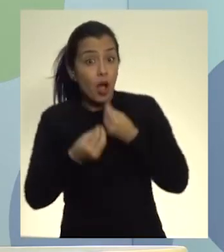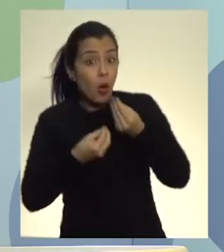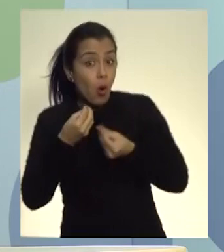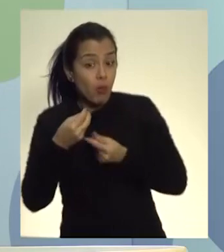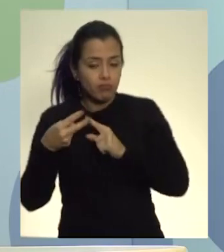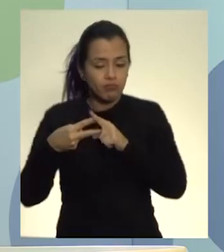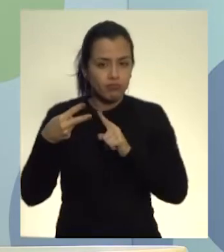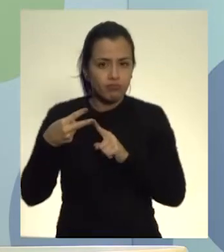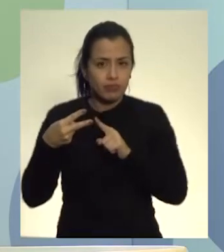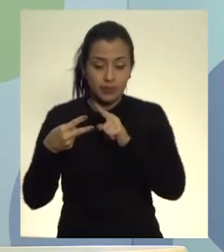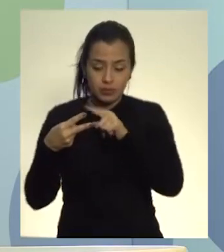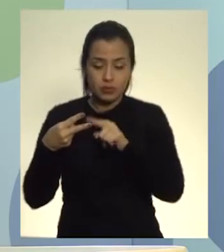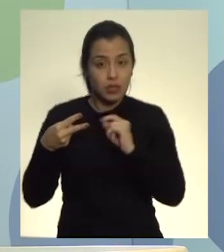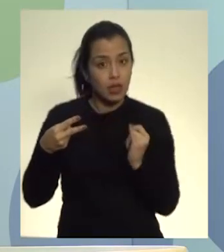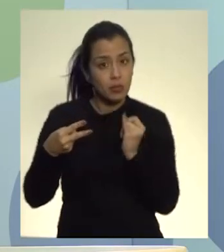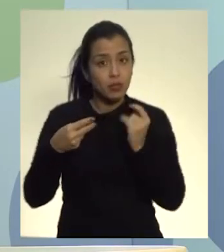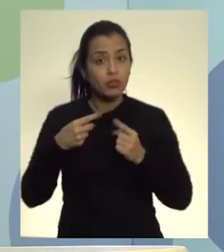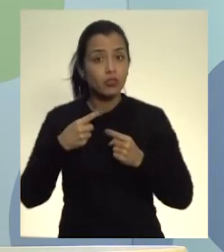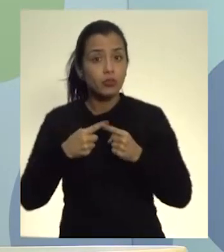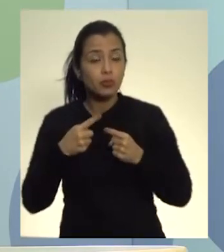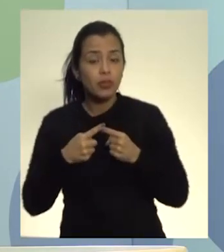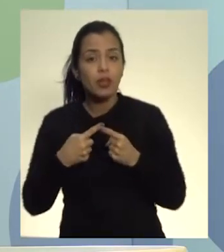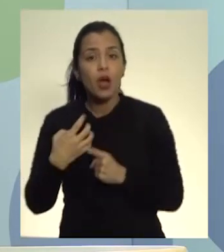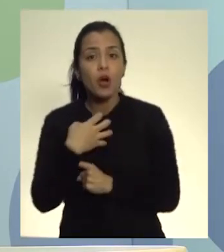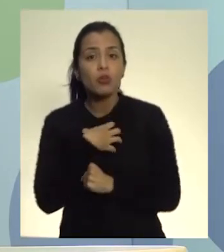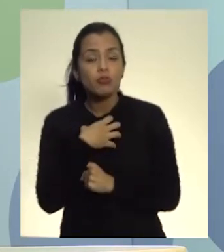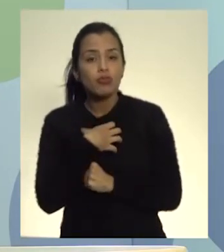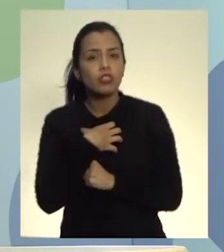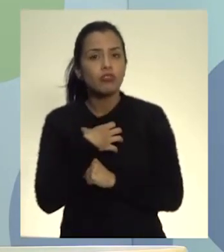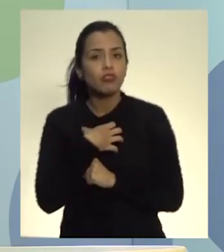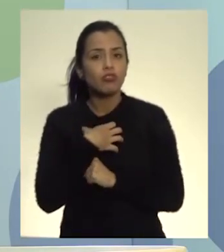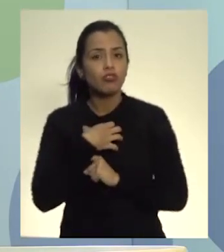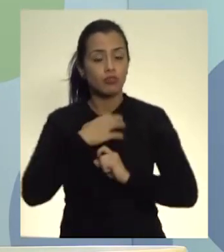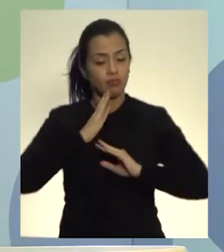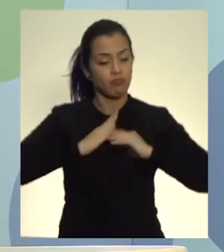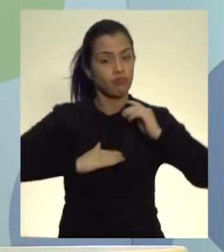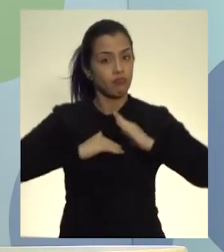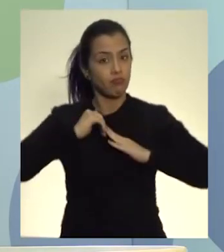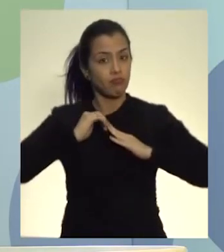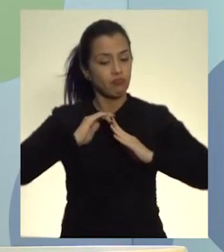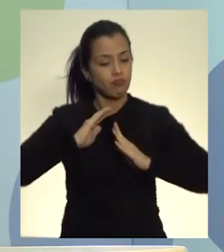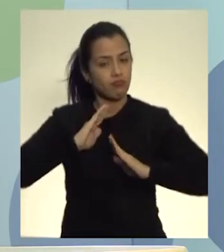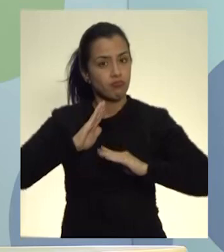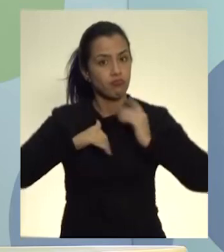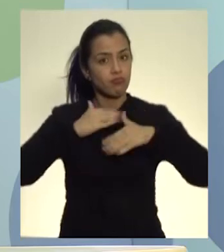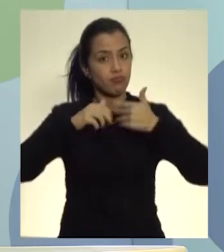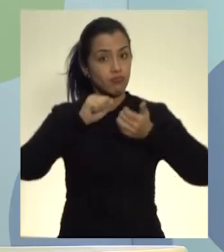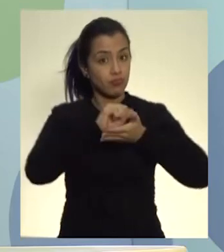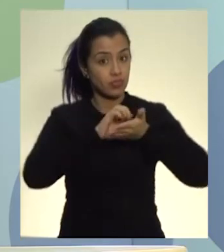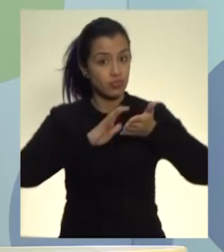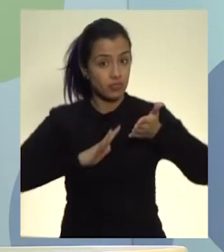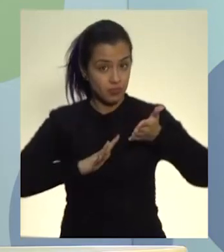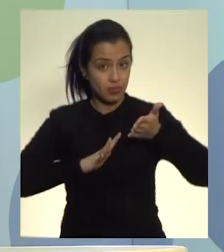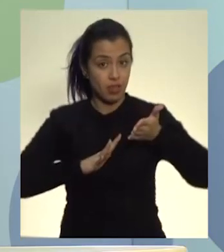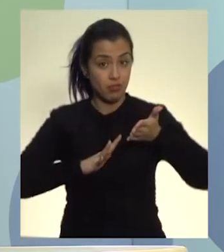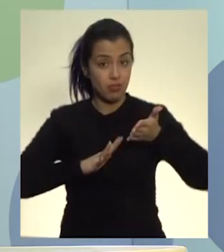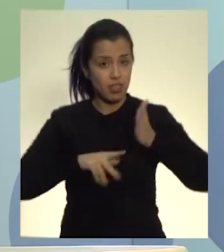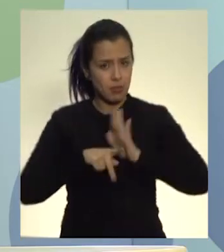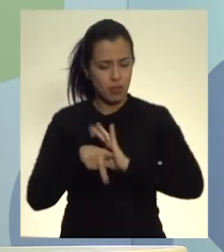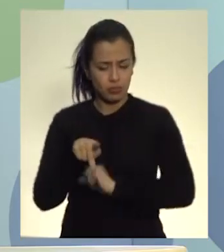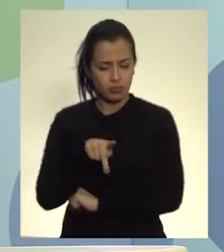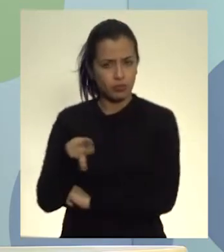podem aplicar isso nas atividades que vocês estão desenvolvendo, tanto dos professores que, por